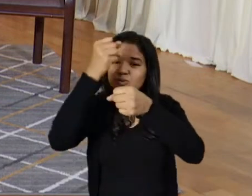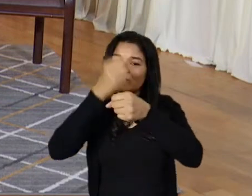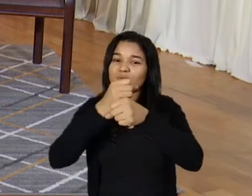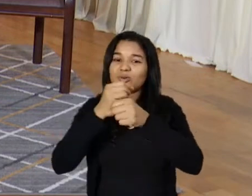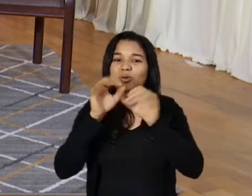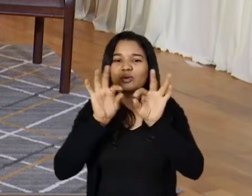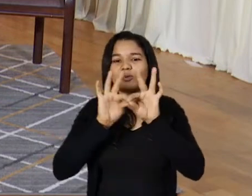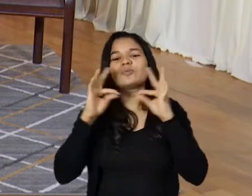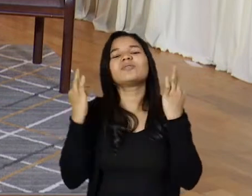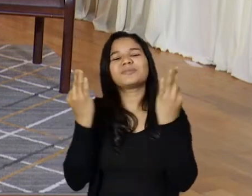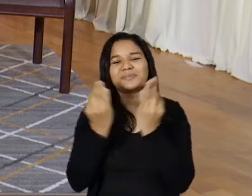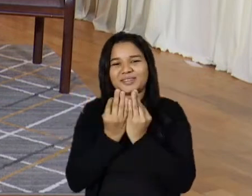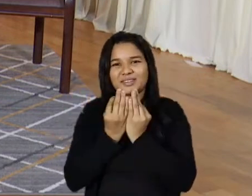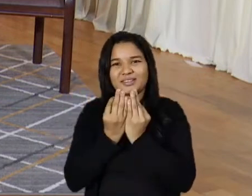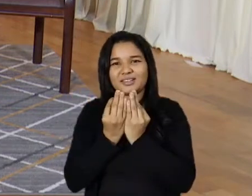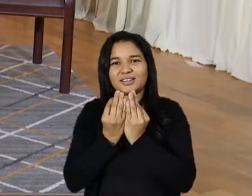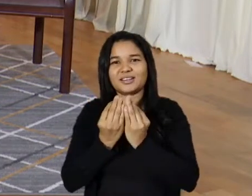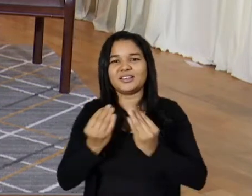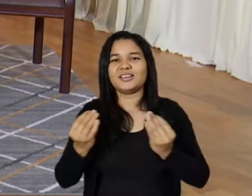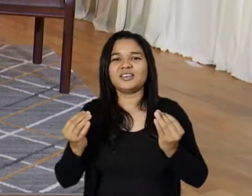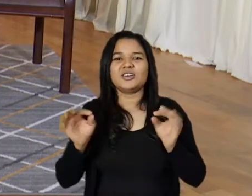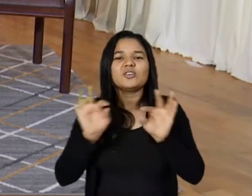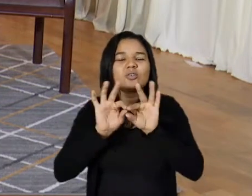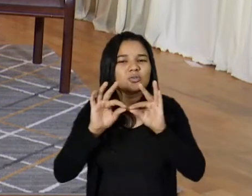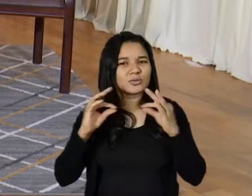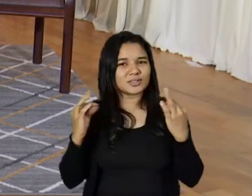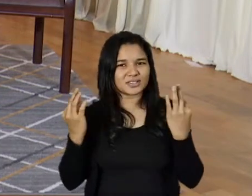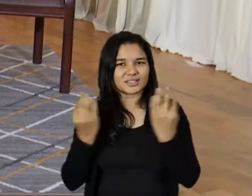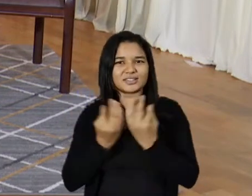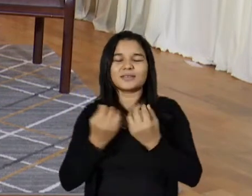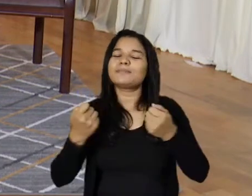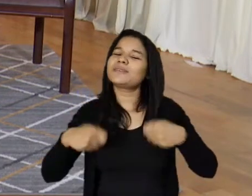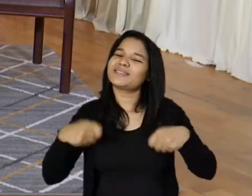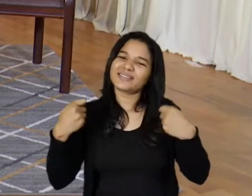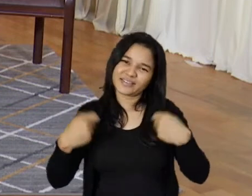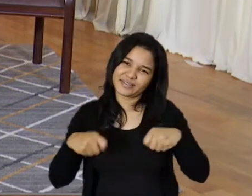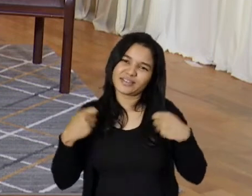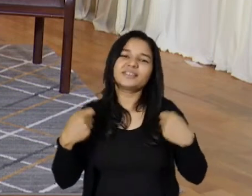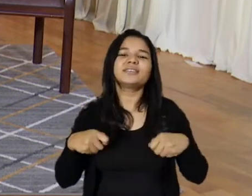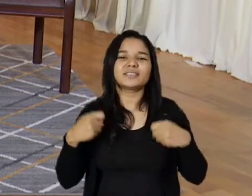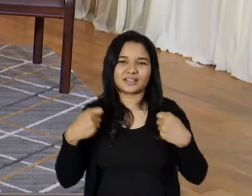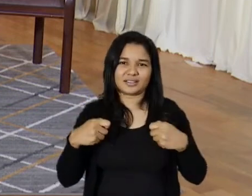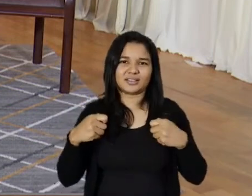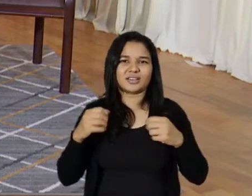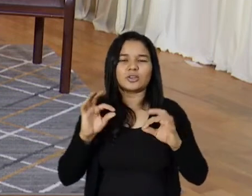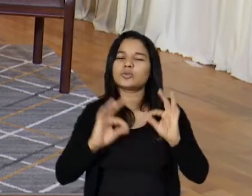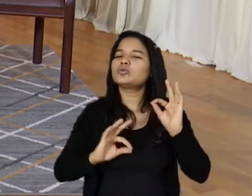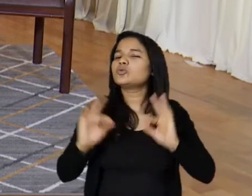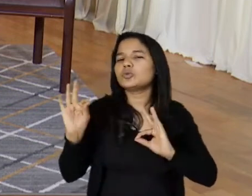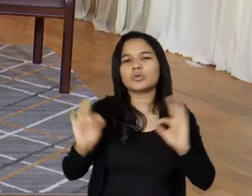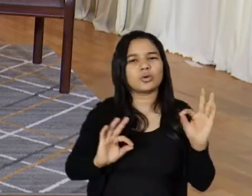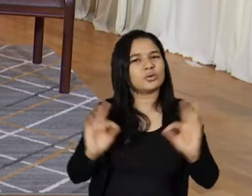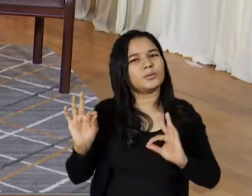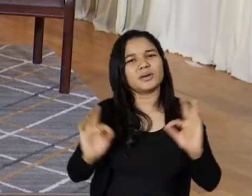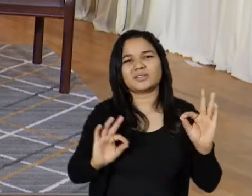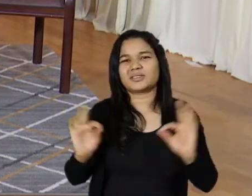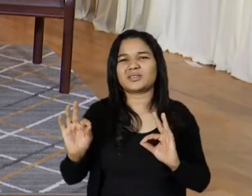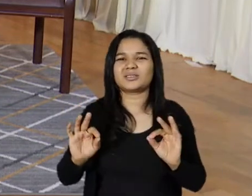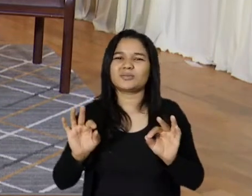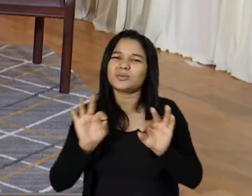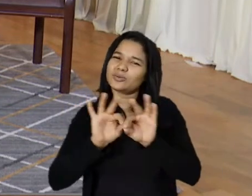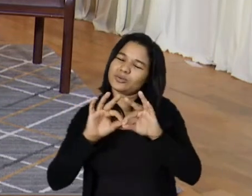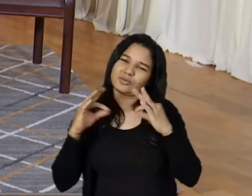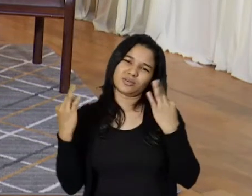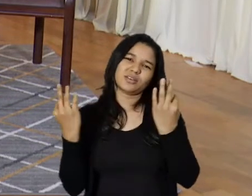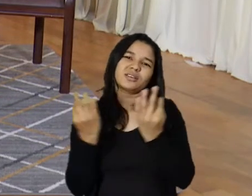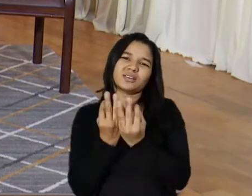fundamentar uma família, você tem que ter toda a estrutura do seu lar, a sua casa, de tal forma que não expulse a presença de Deus.